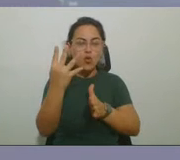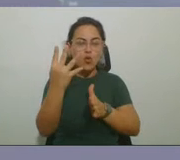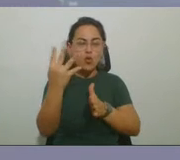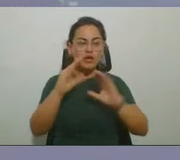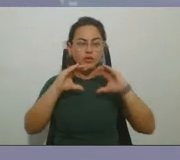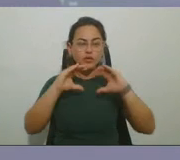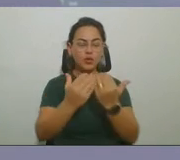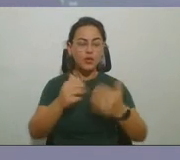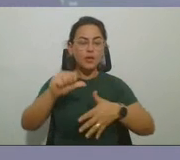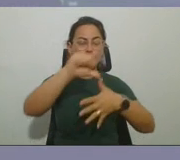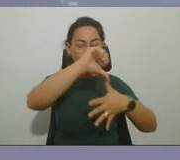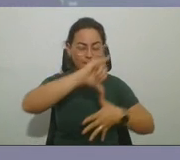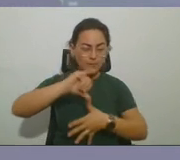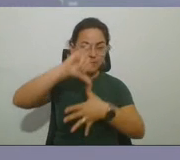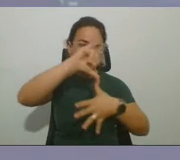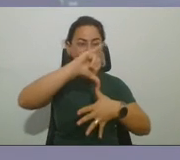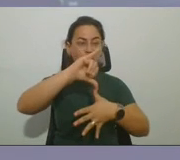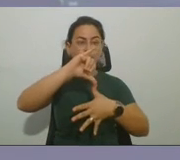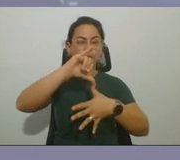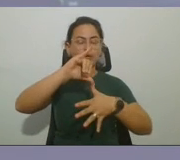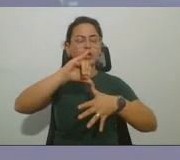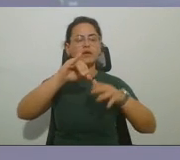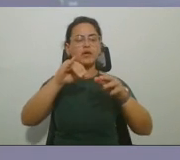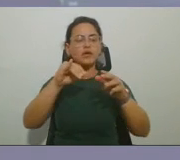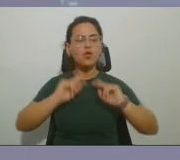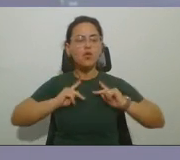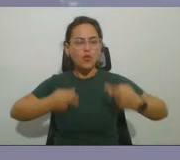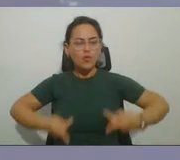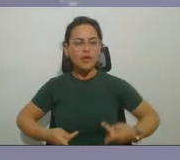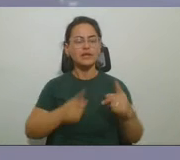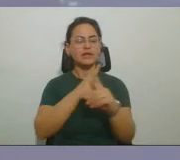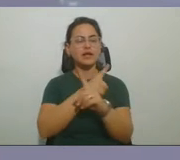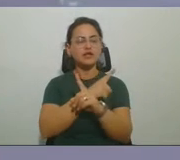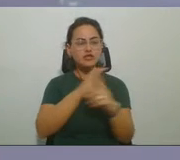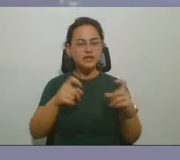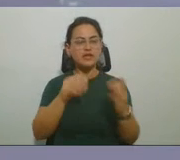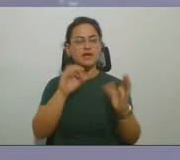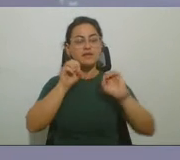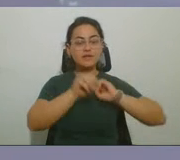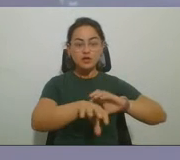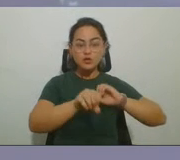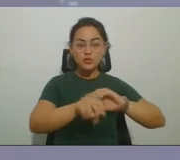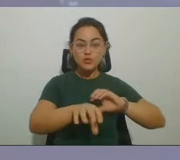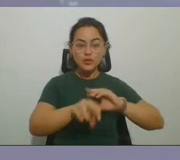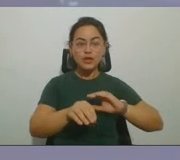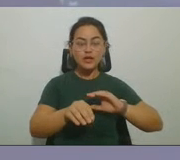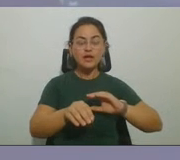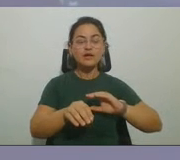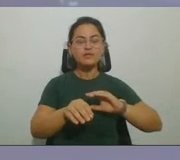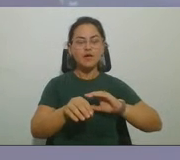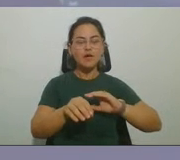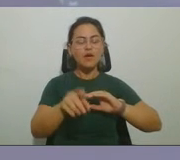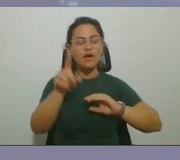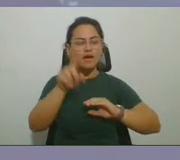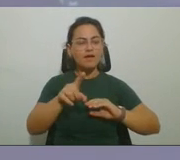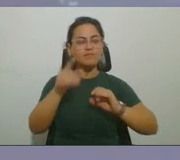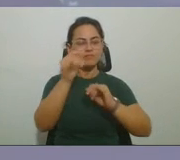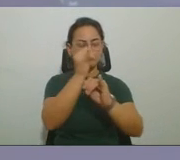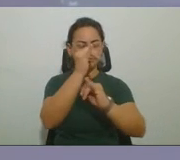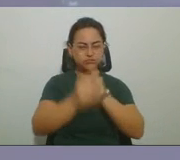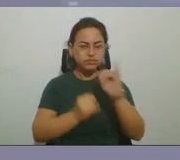Ibero-Americano de Humanidades, Ciências e Educação, em formato online, é fruto de